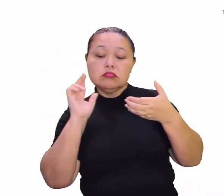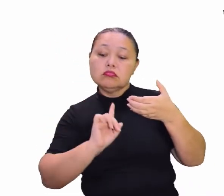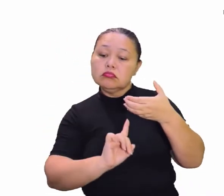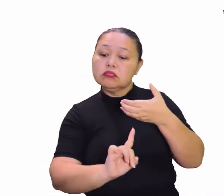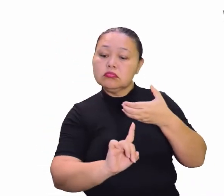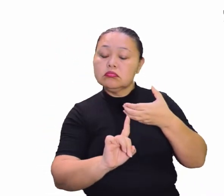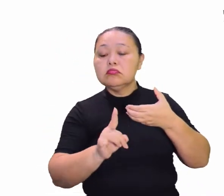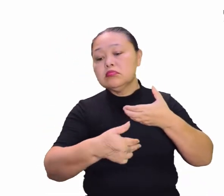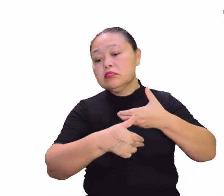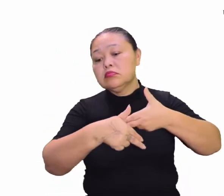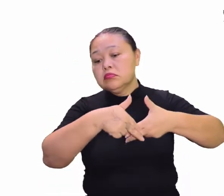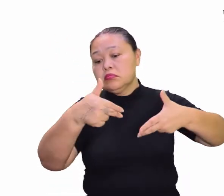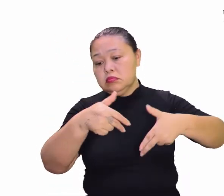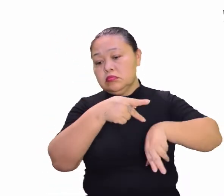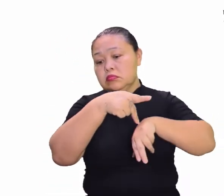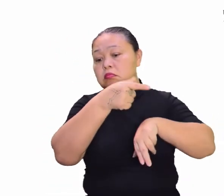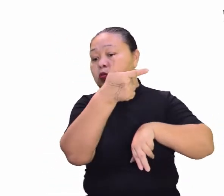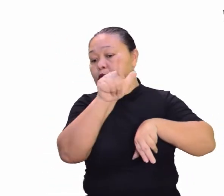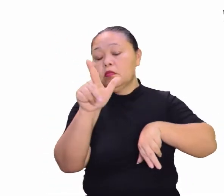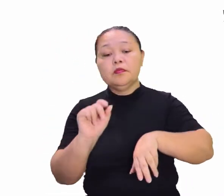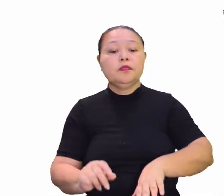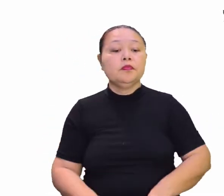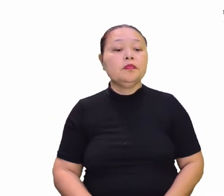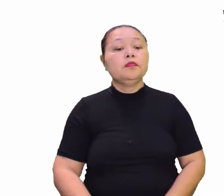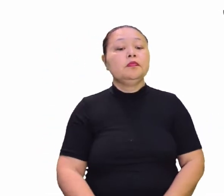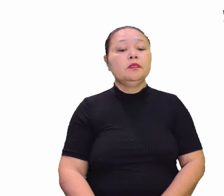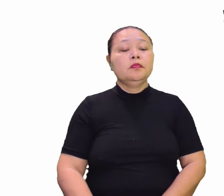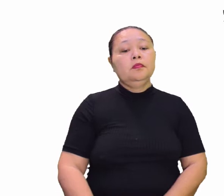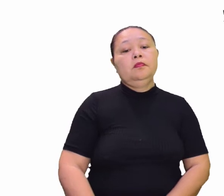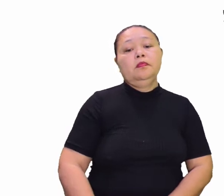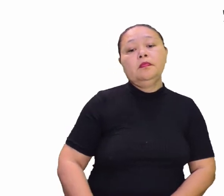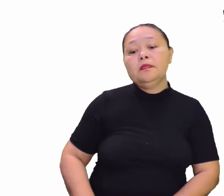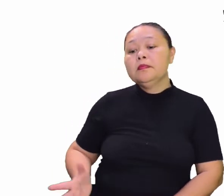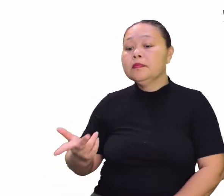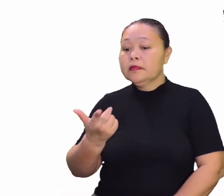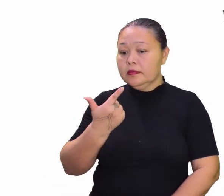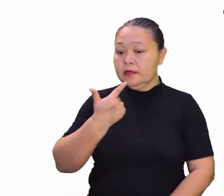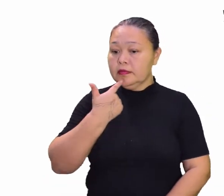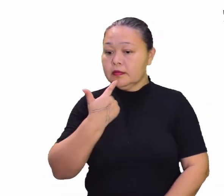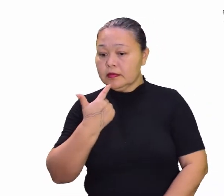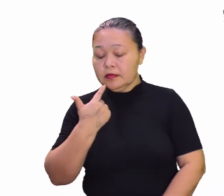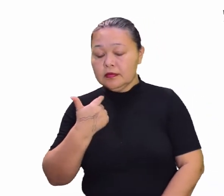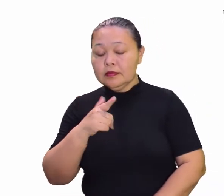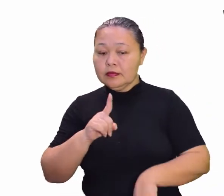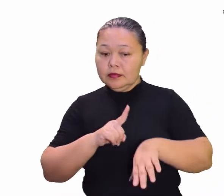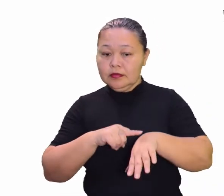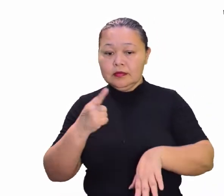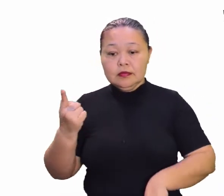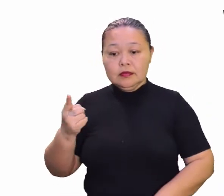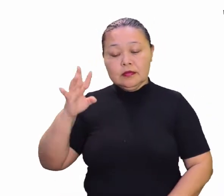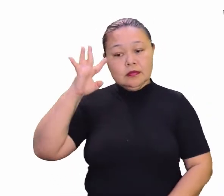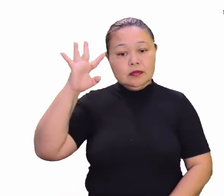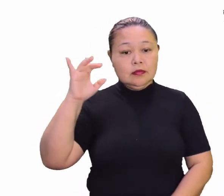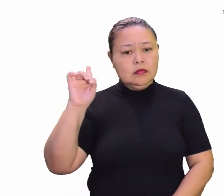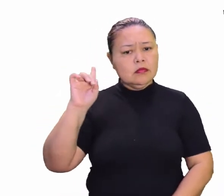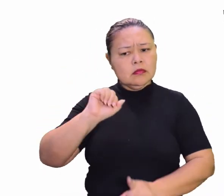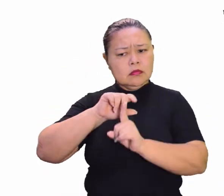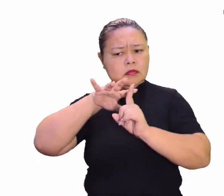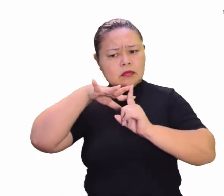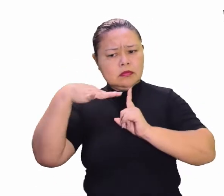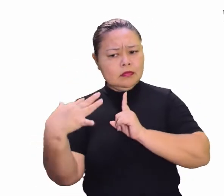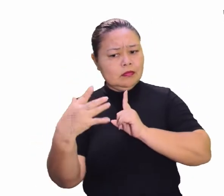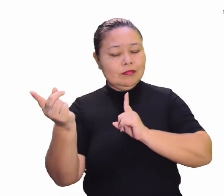refugiados. É a xenofobia. Isso. Então, falamos em algum momento em teoria